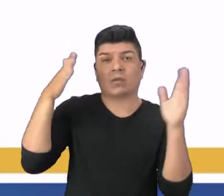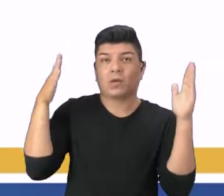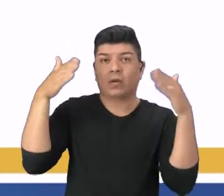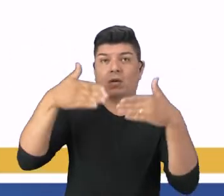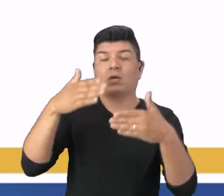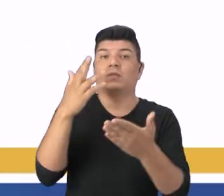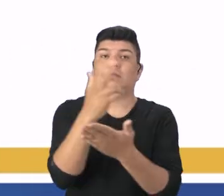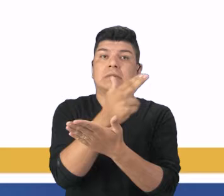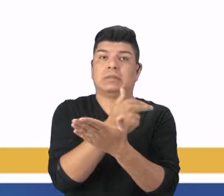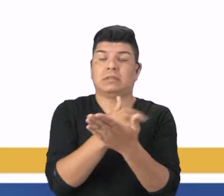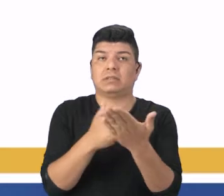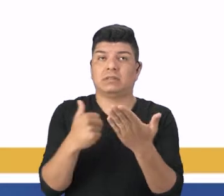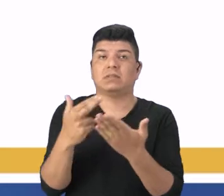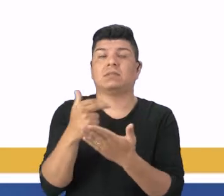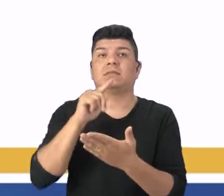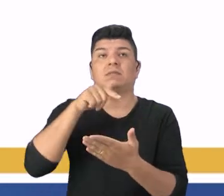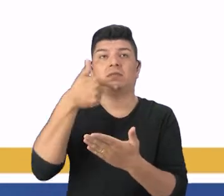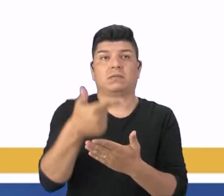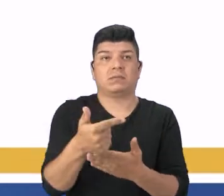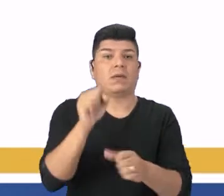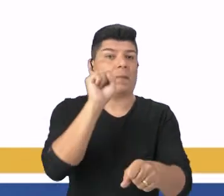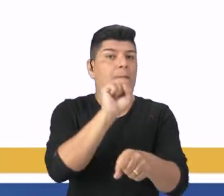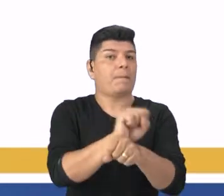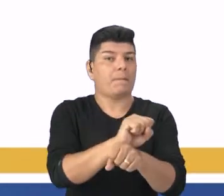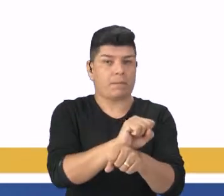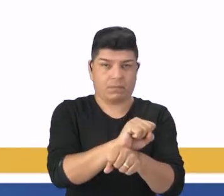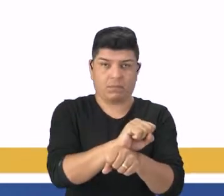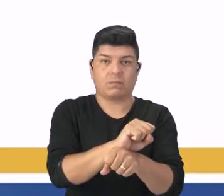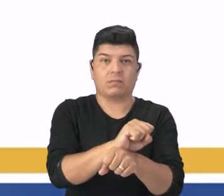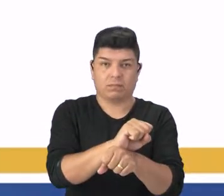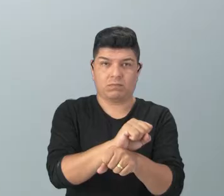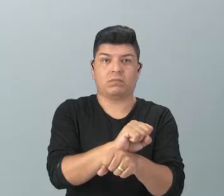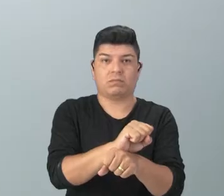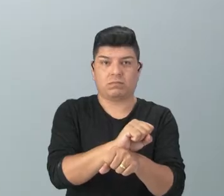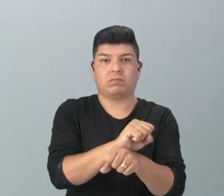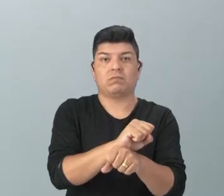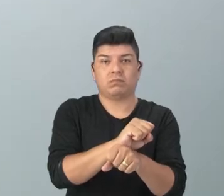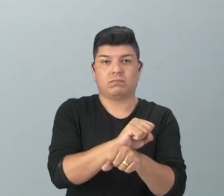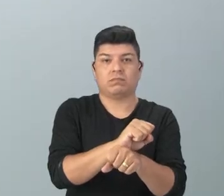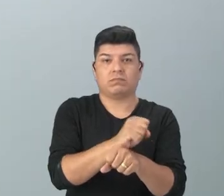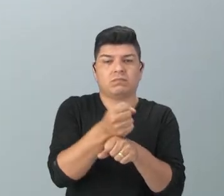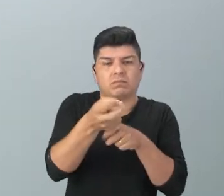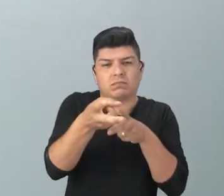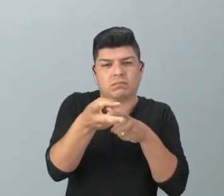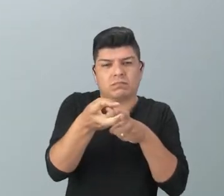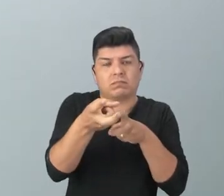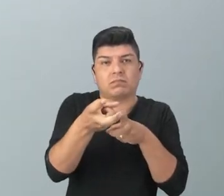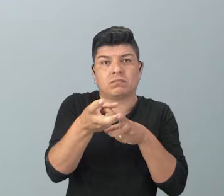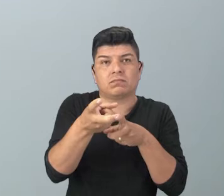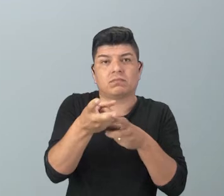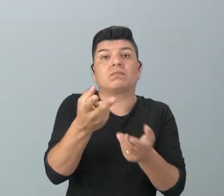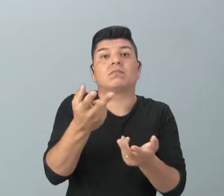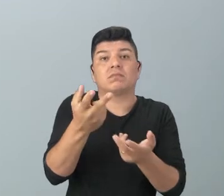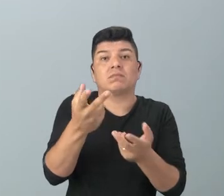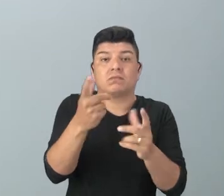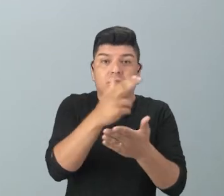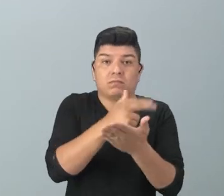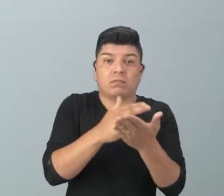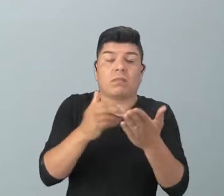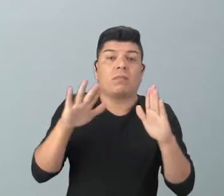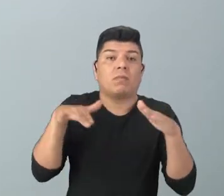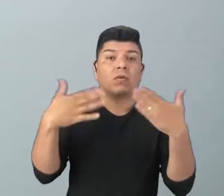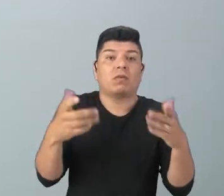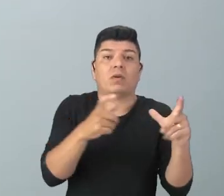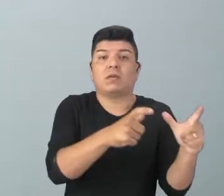aí. Você pode dar aí uma parada, uma pausa no vídeo, para você identificar aí na legenda quais